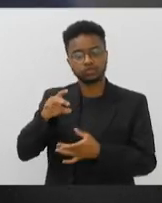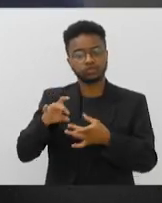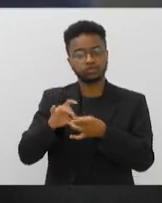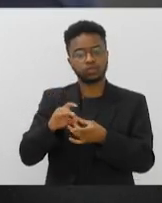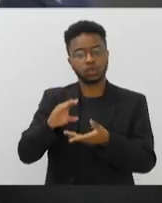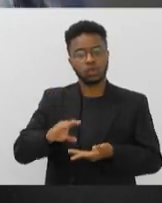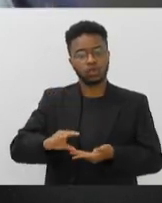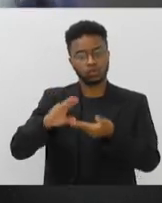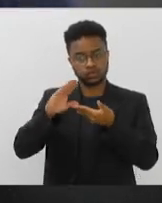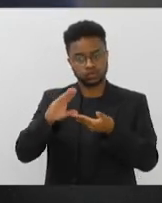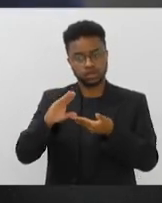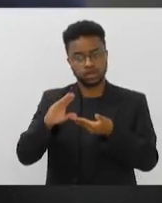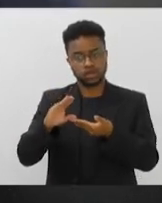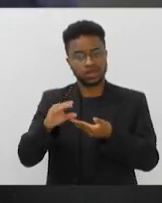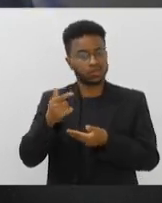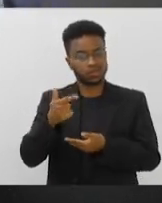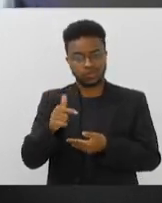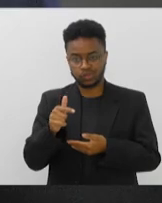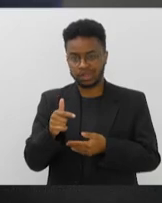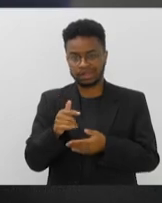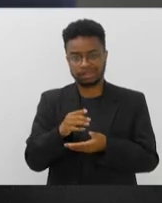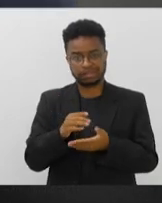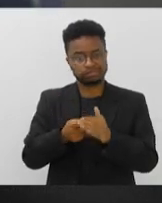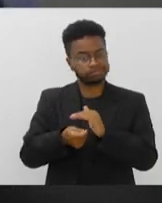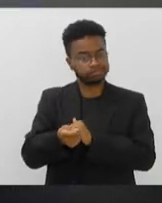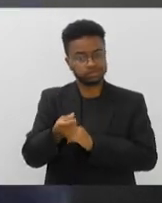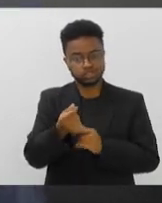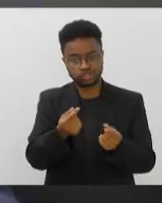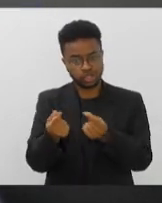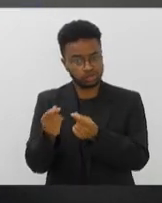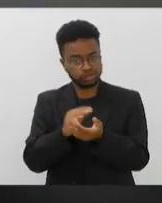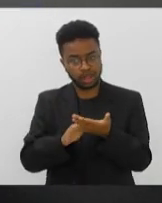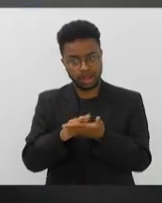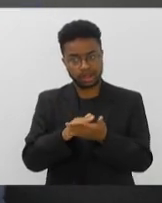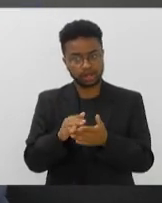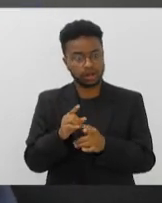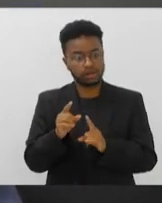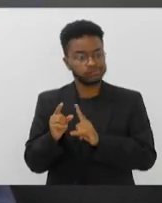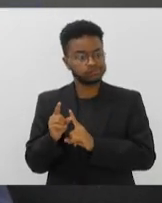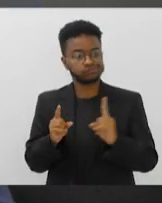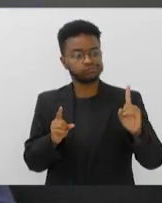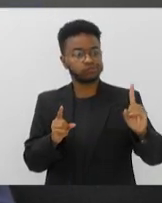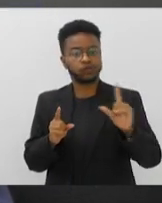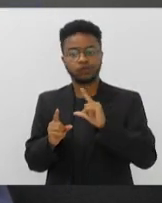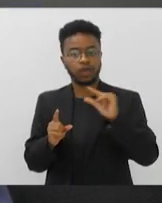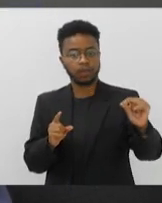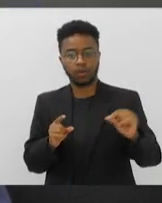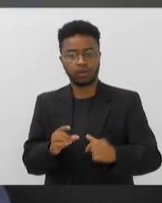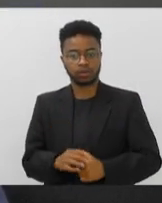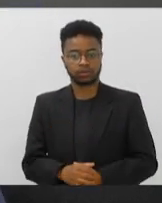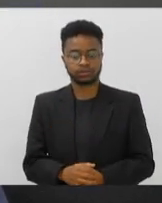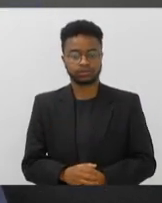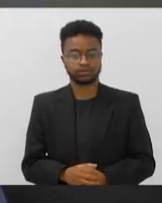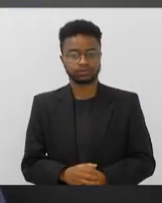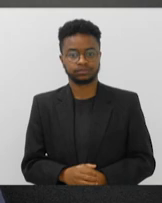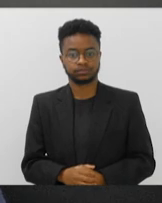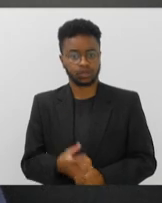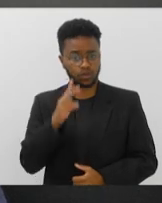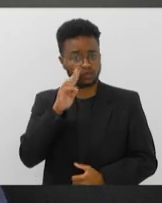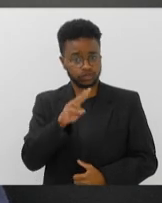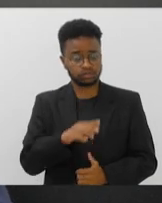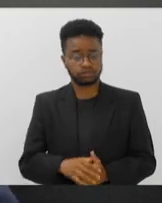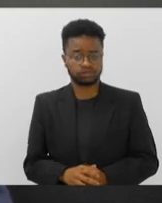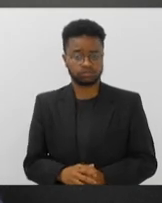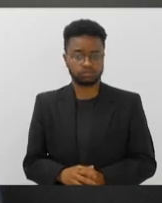que não aplica dinheiro a anos que não edita nenhuma resolução que não tem composição paritária levantando e saindo eu vi